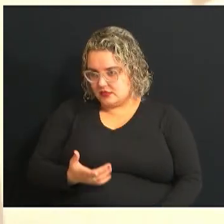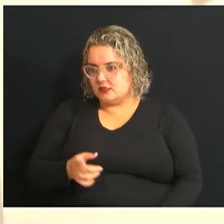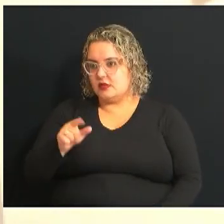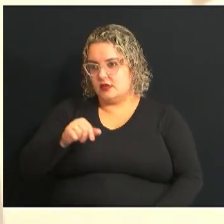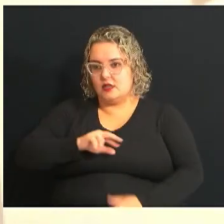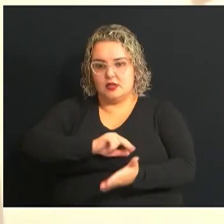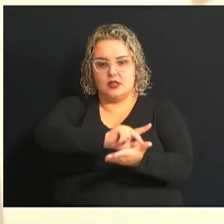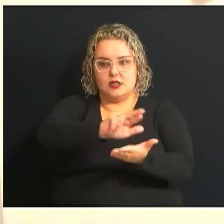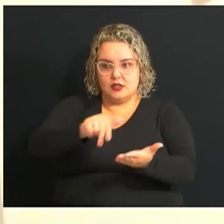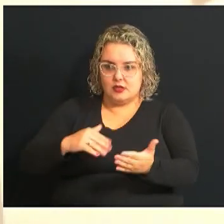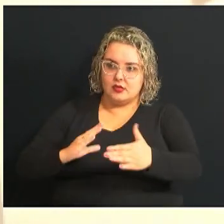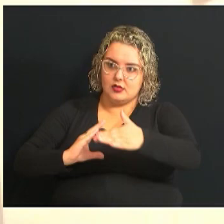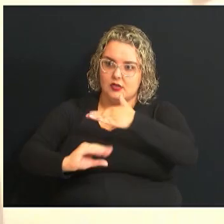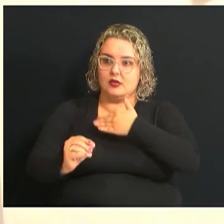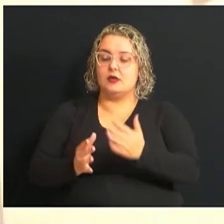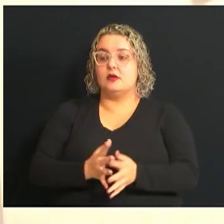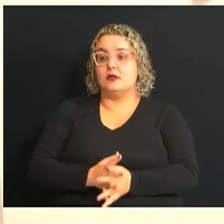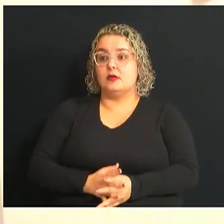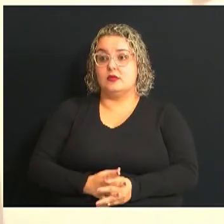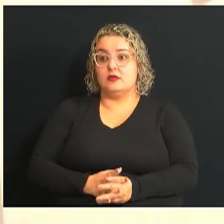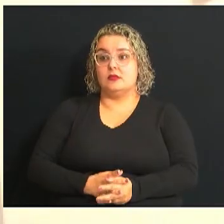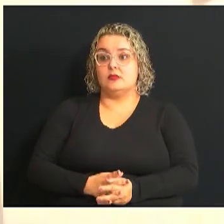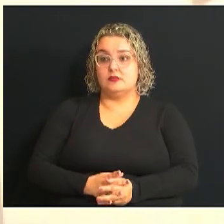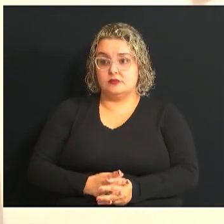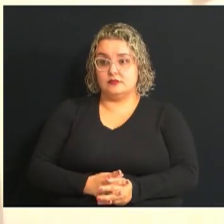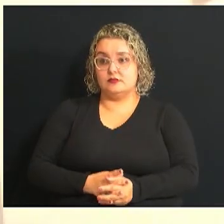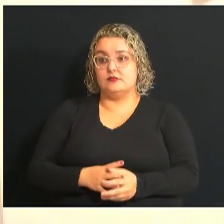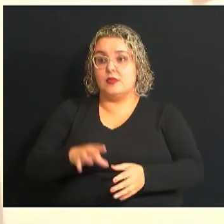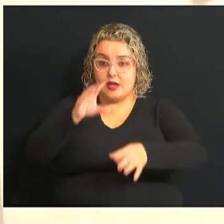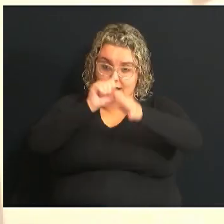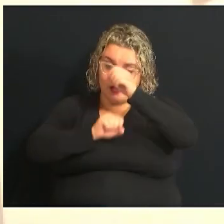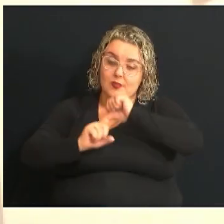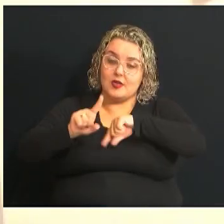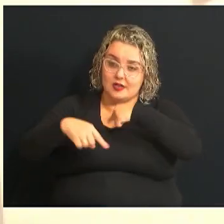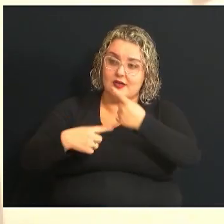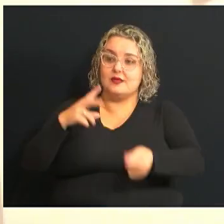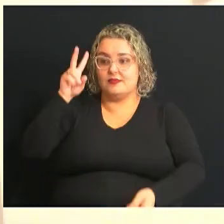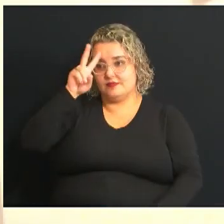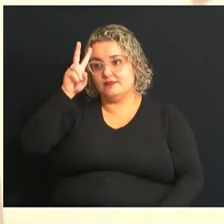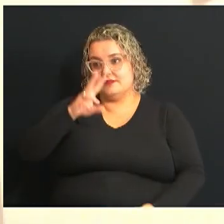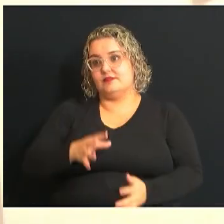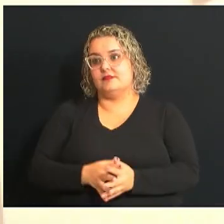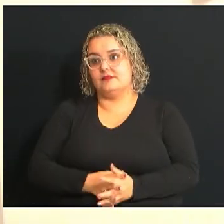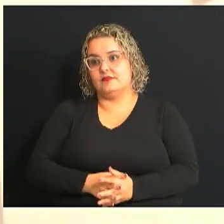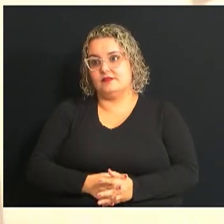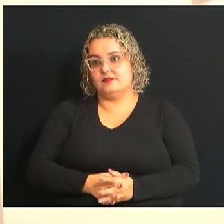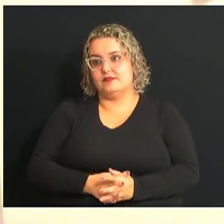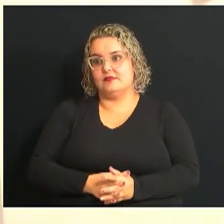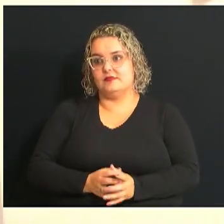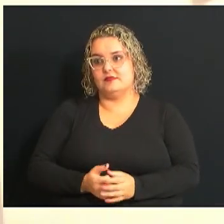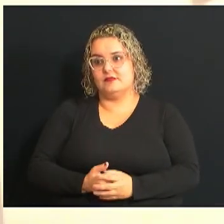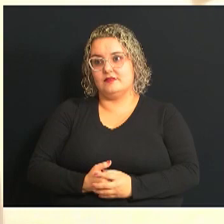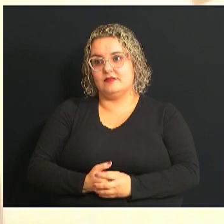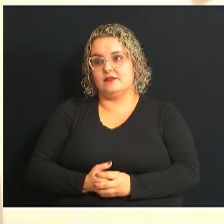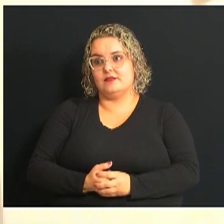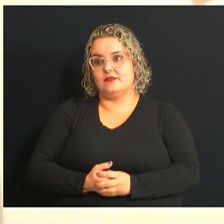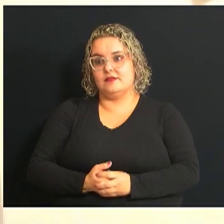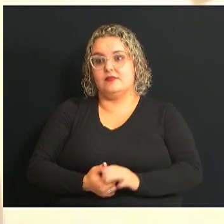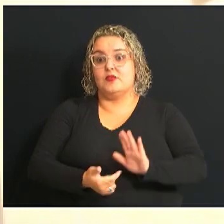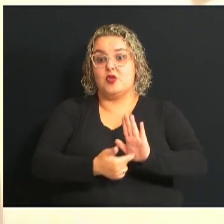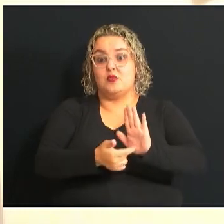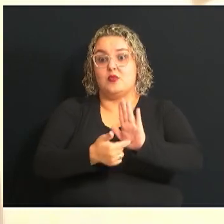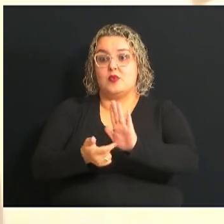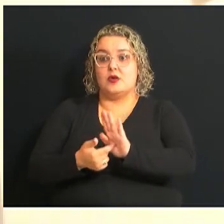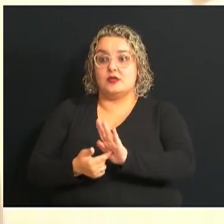diversidade, a imigração. Então, aprender outras histórias, assim, me mostra que nós estamos muito